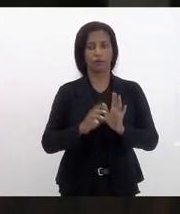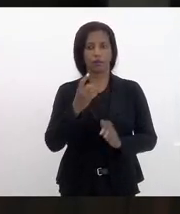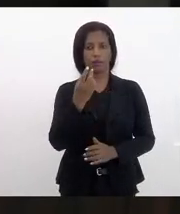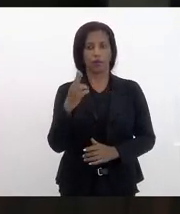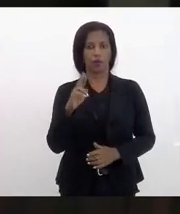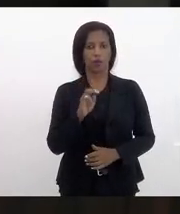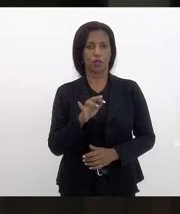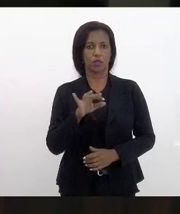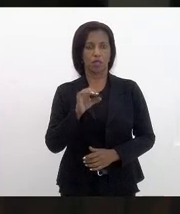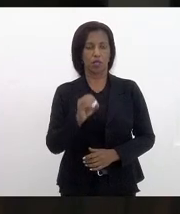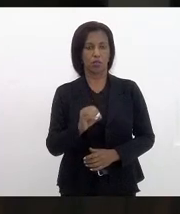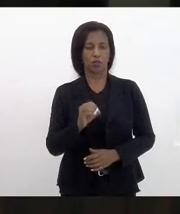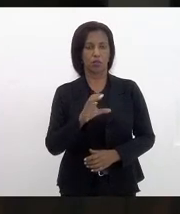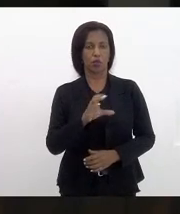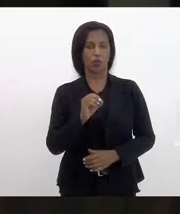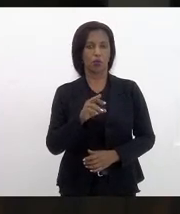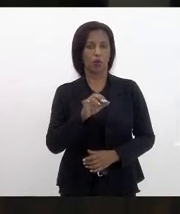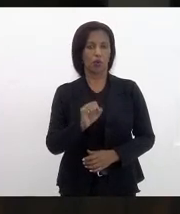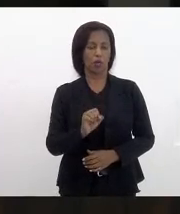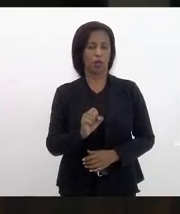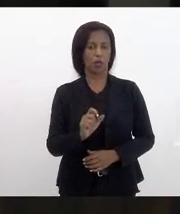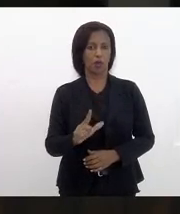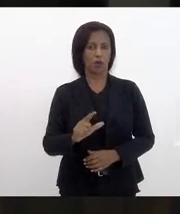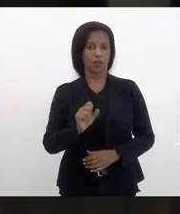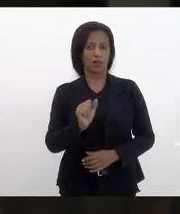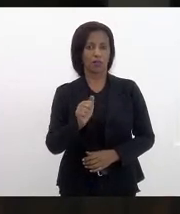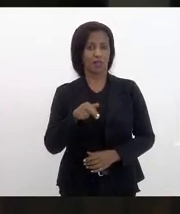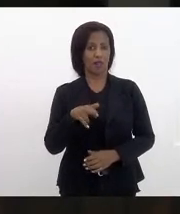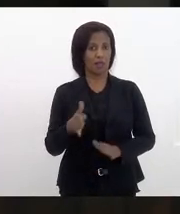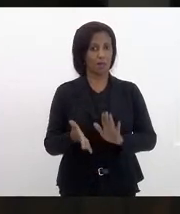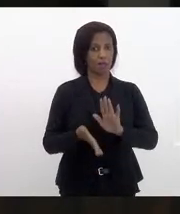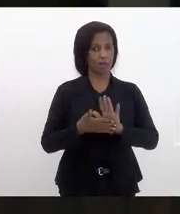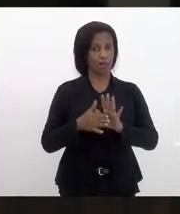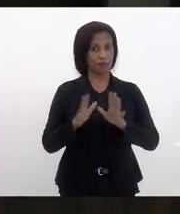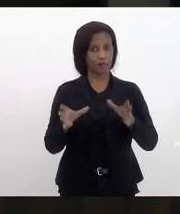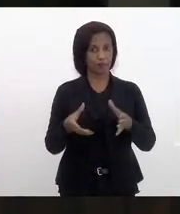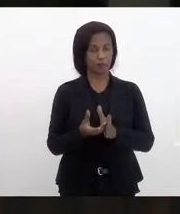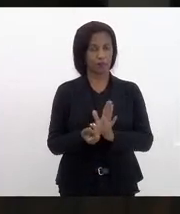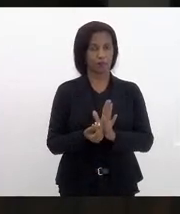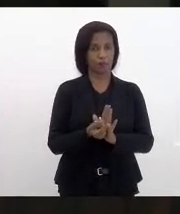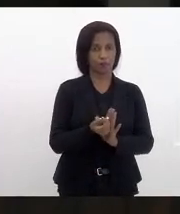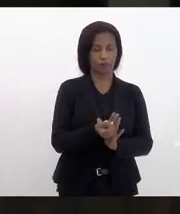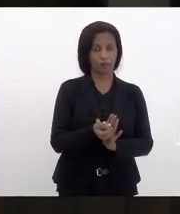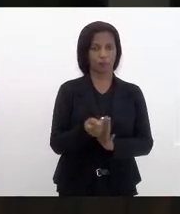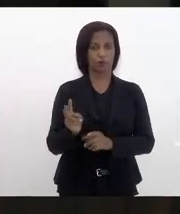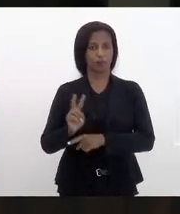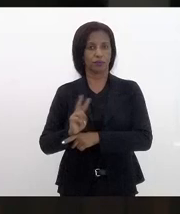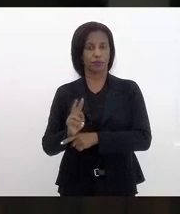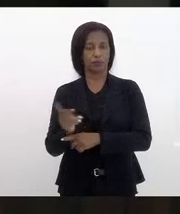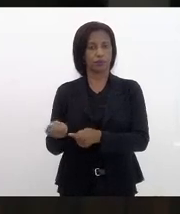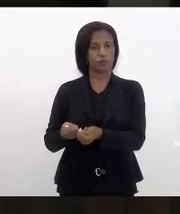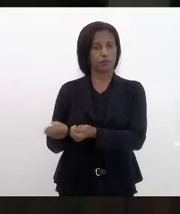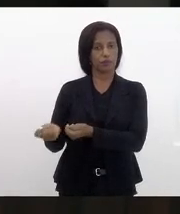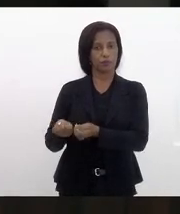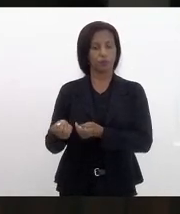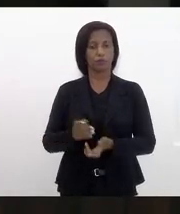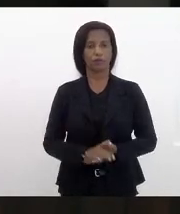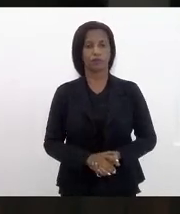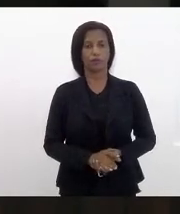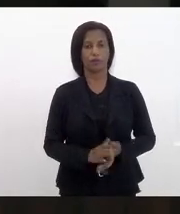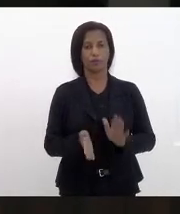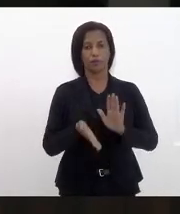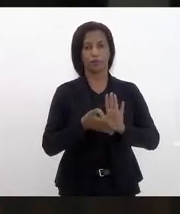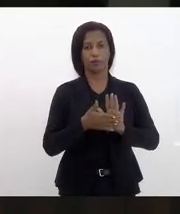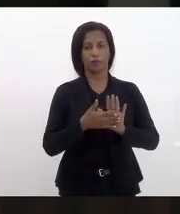Serginho, coronel Salema. Pendendo de pareceres da Comissão de Orçamento, Finanças, fiscalização e controle. Para dar